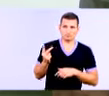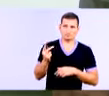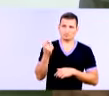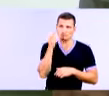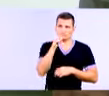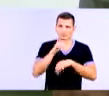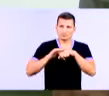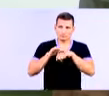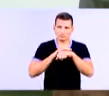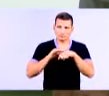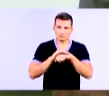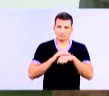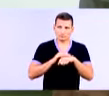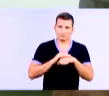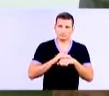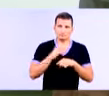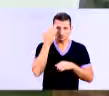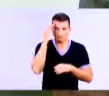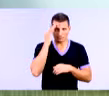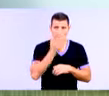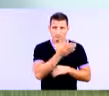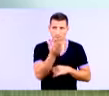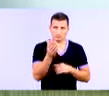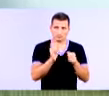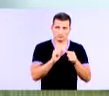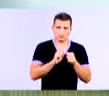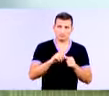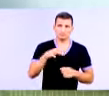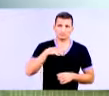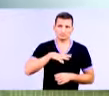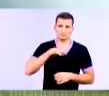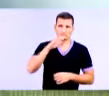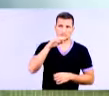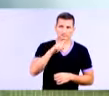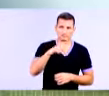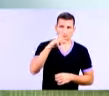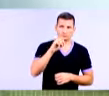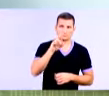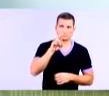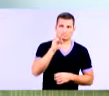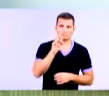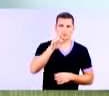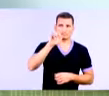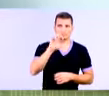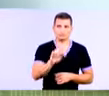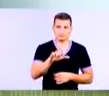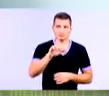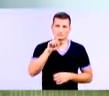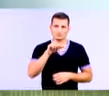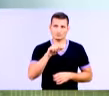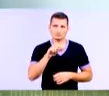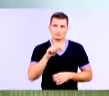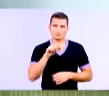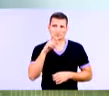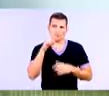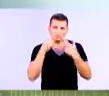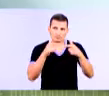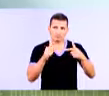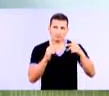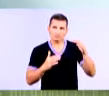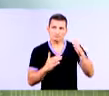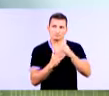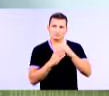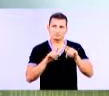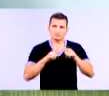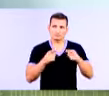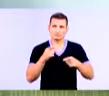entender. Tanto que vocês fizeram Portugal em algoritmos, quer dizer, é uma linguagem limitada, mas é uma linguagem que é o